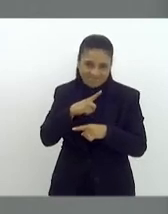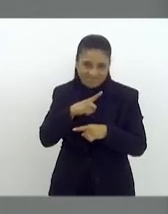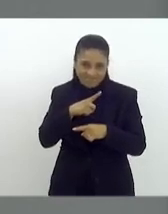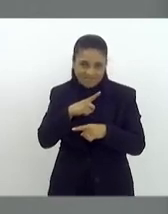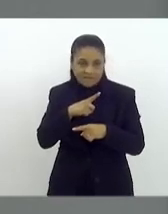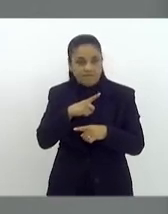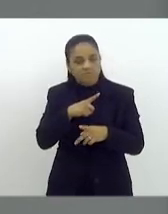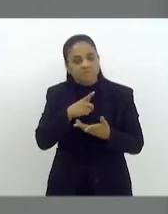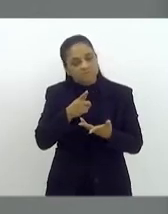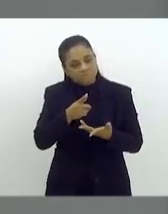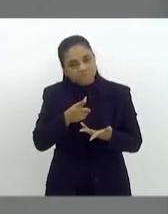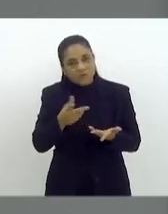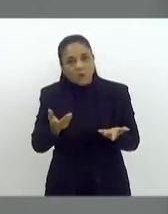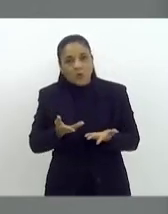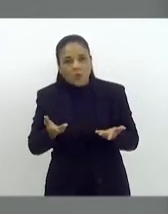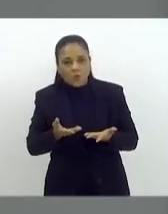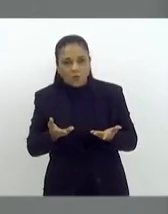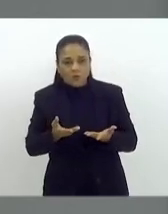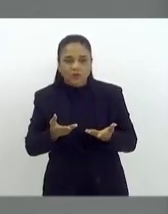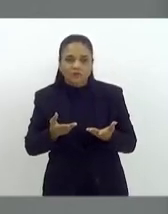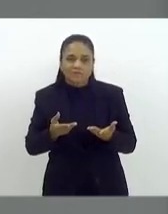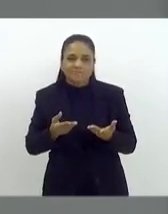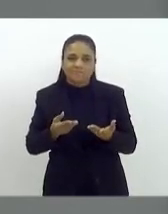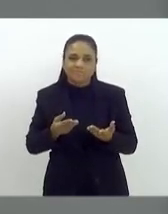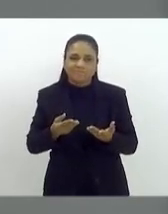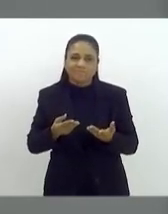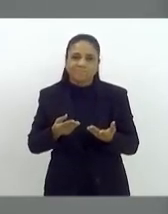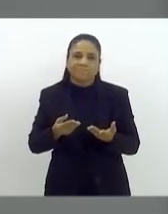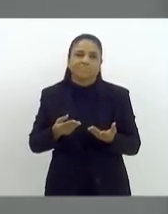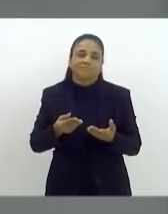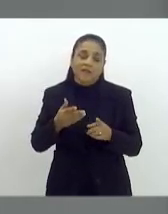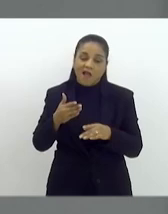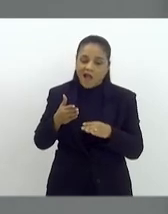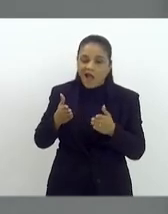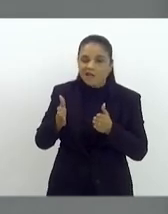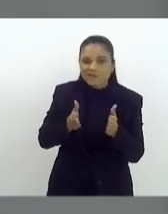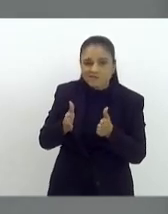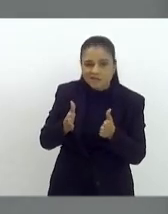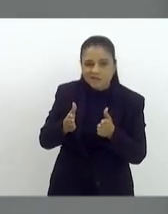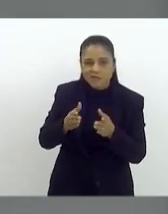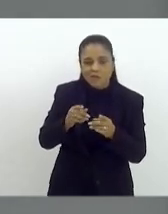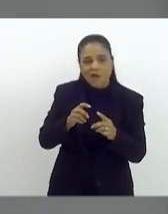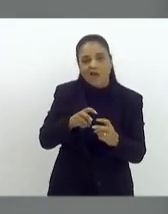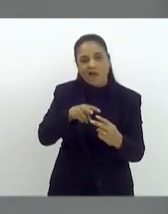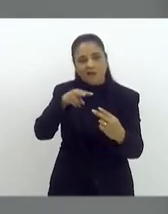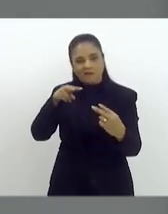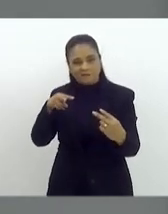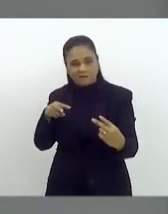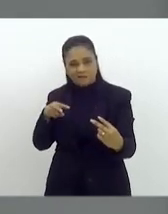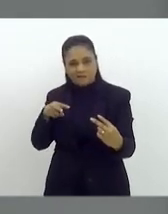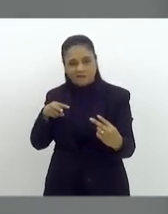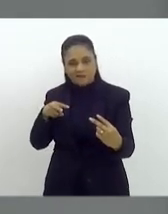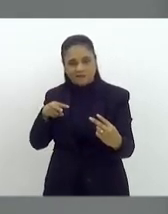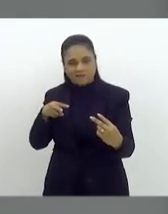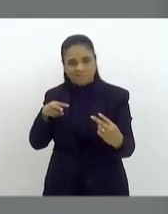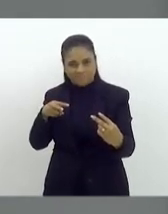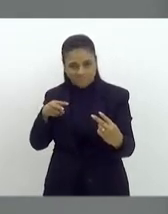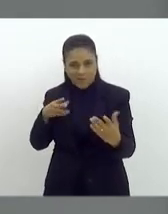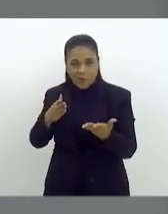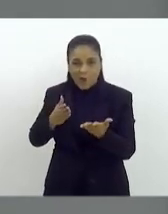tem o tempo inteiro hoje em dia a possibilidade de ter acesso à distância né rompendo-se a barreira física